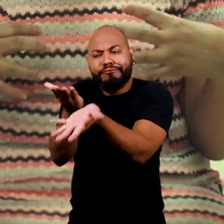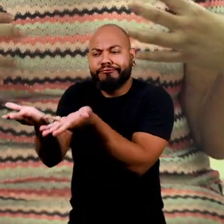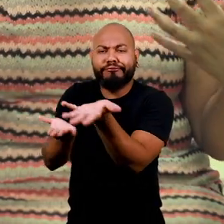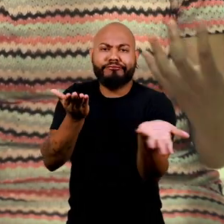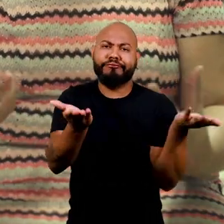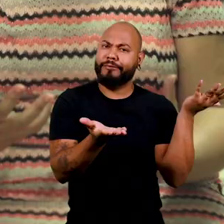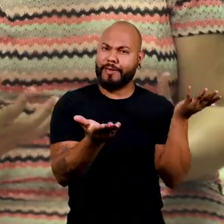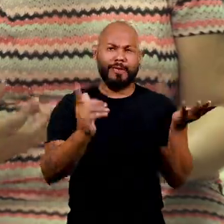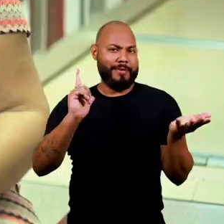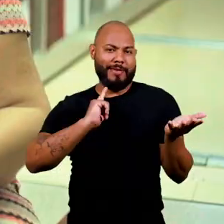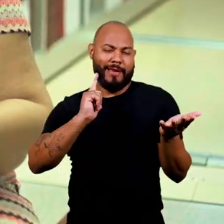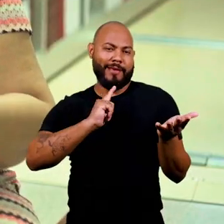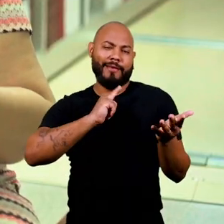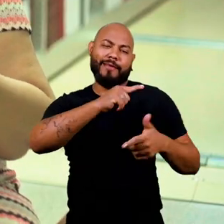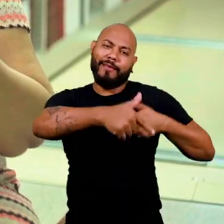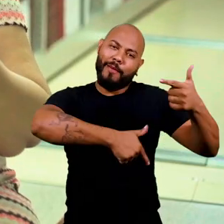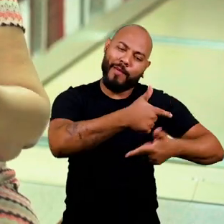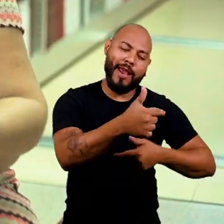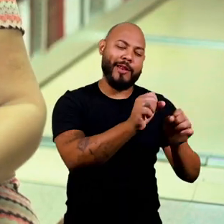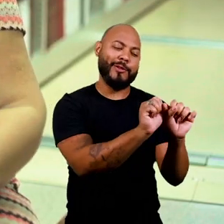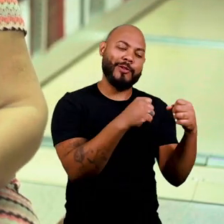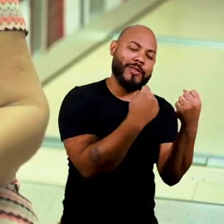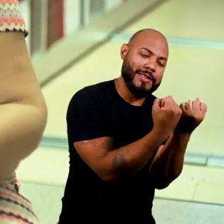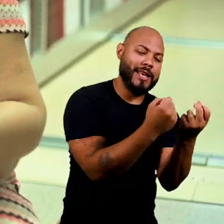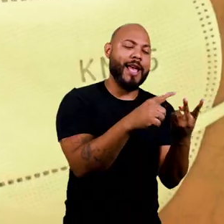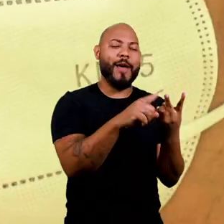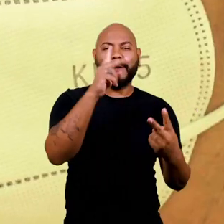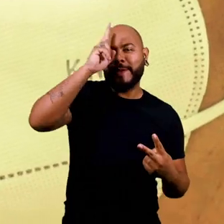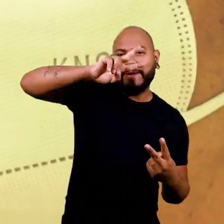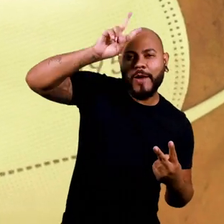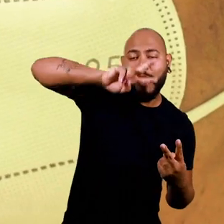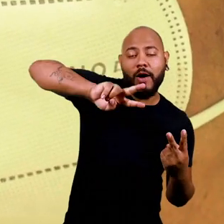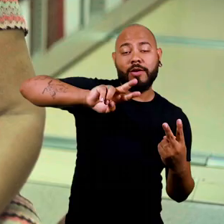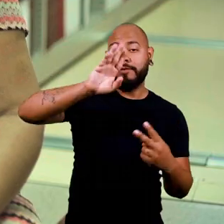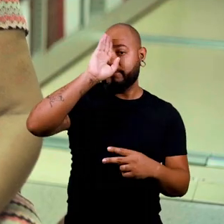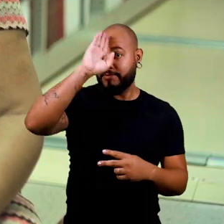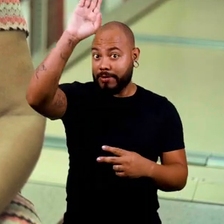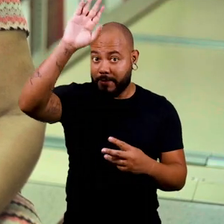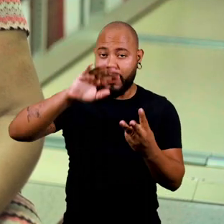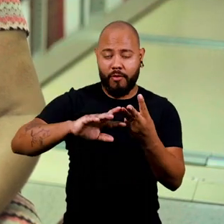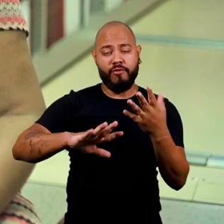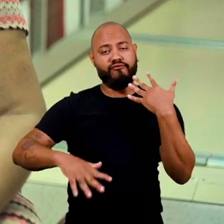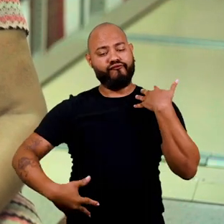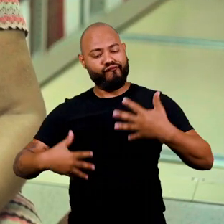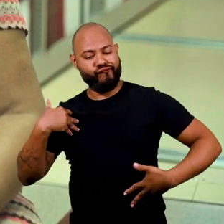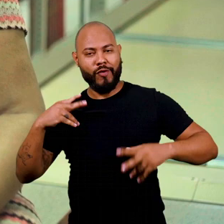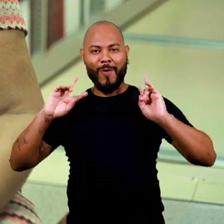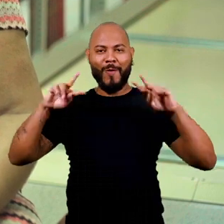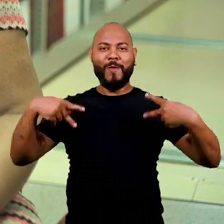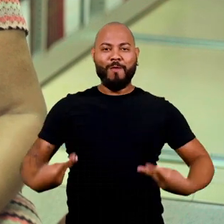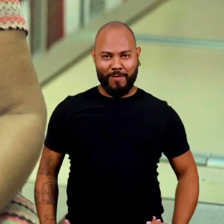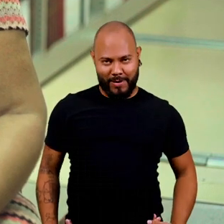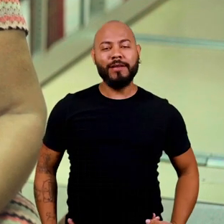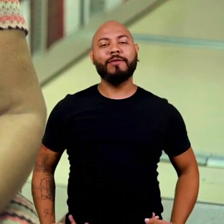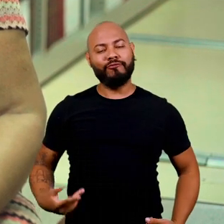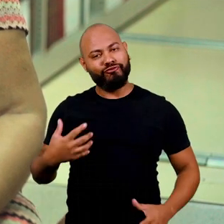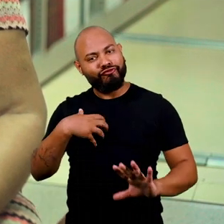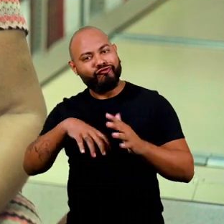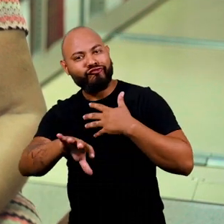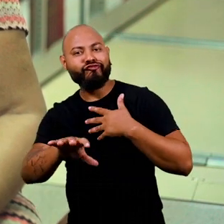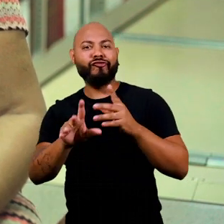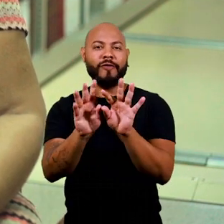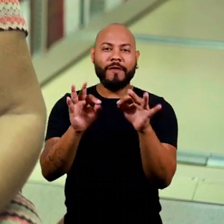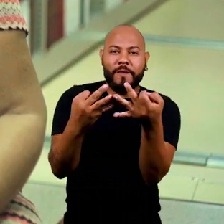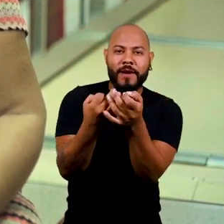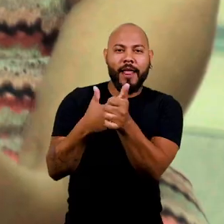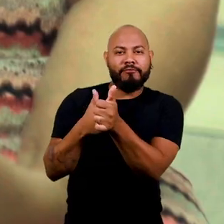tem várias nuances, do social, do histórico, e o aspecto humano também, de estar com a família,